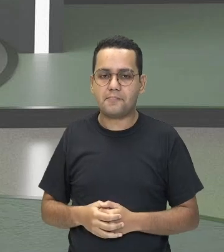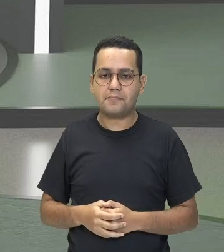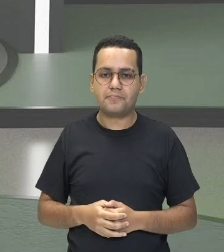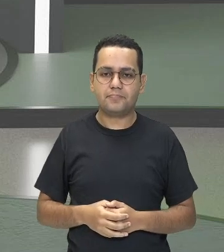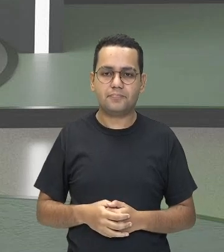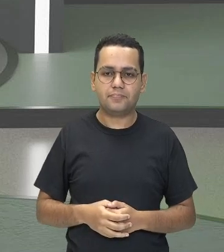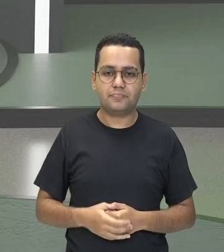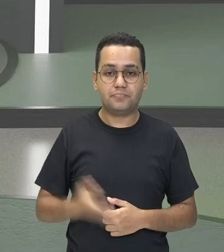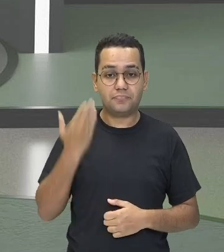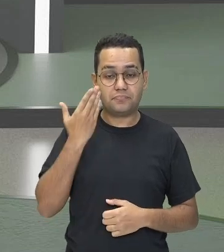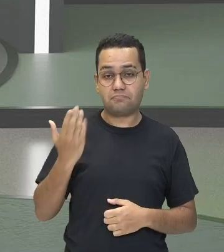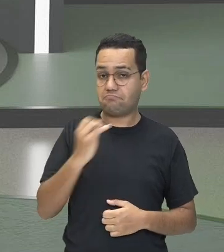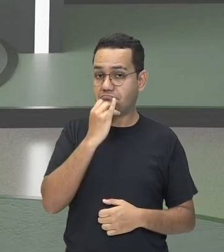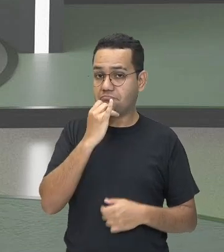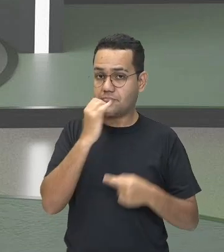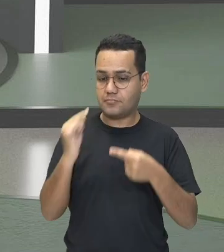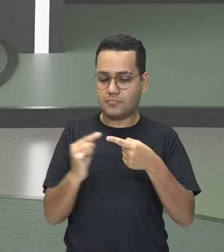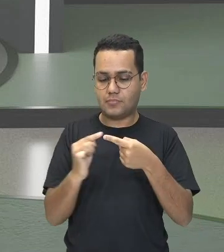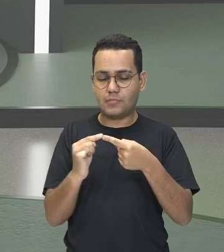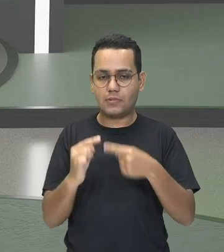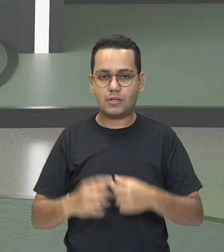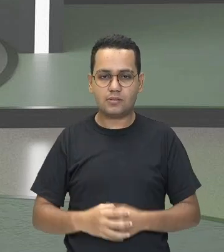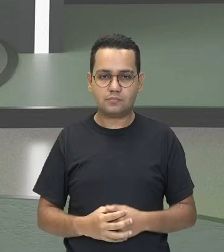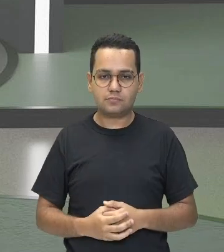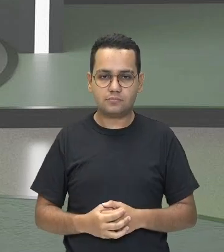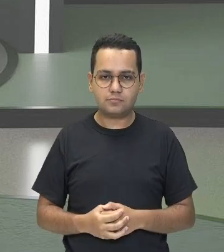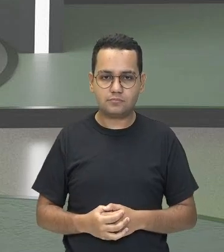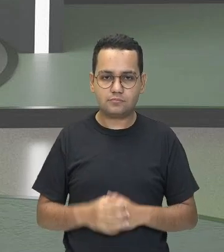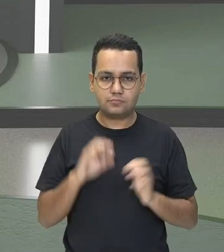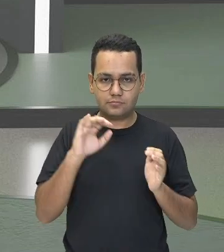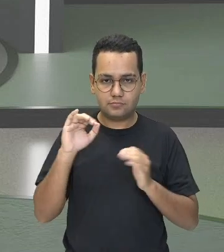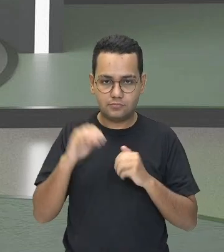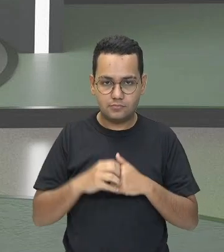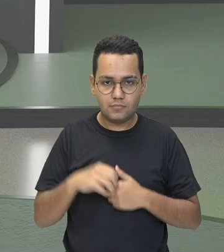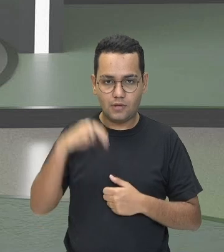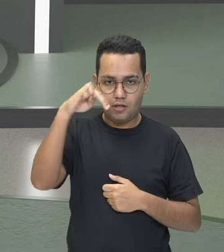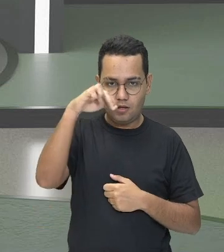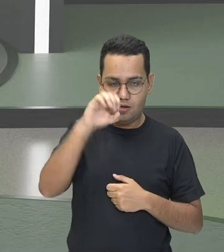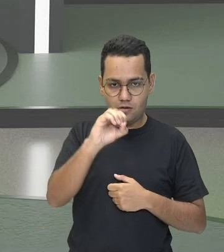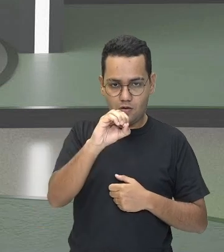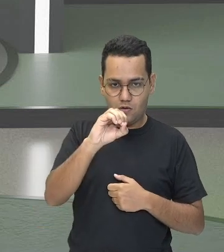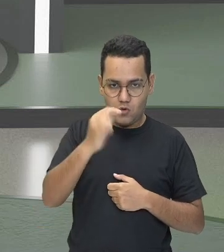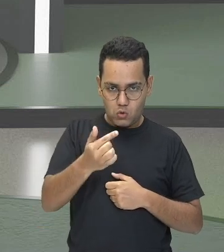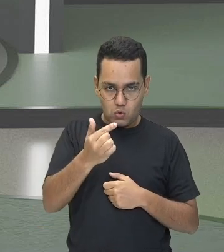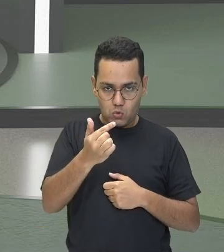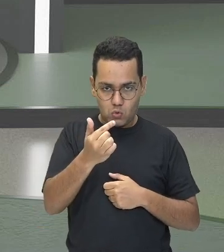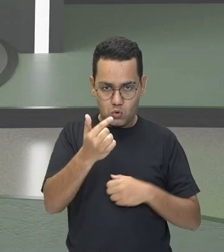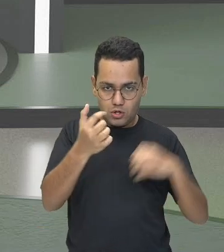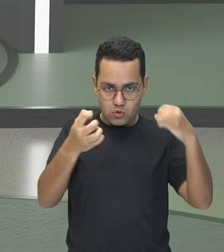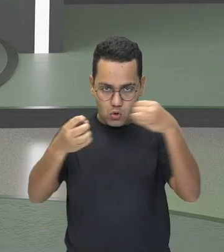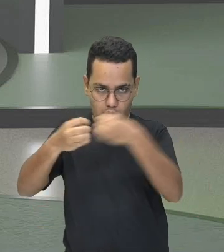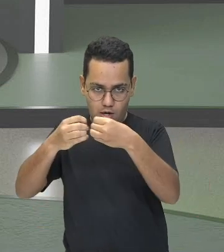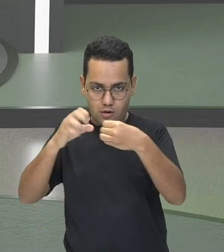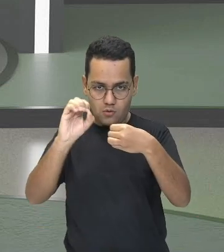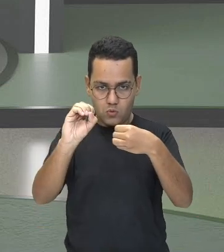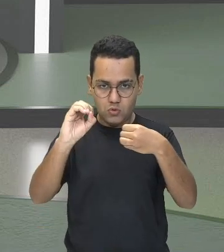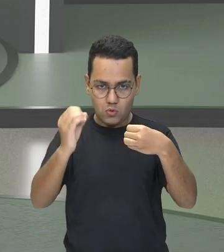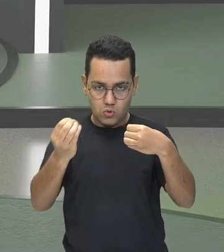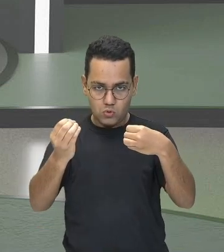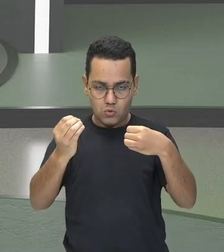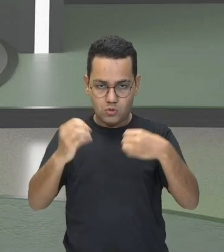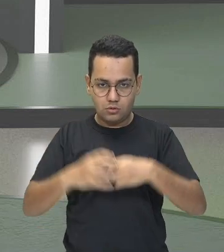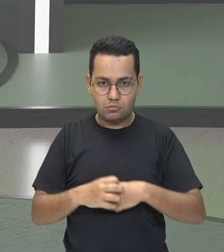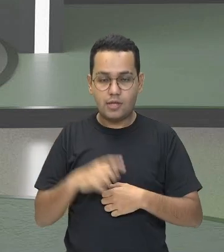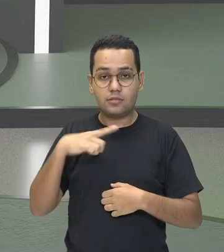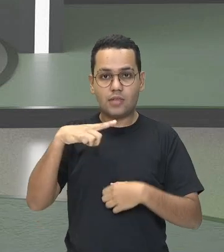esse primeiro exemplo aqui nesse primeiro exemplo o NO2 vai se chocar com o CO2 pá eles se bateram